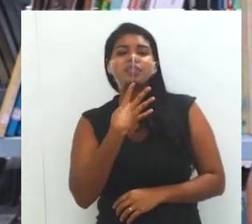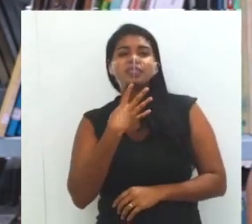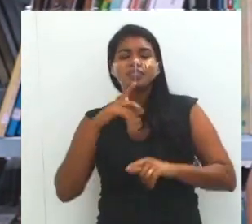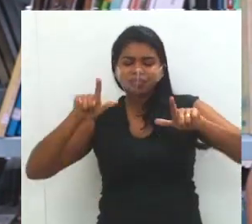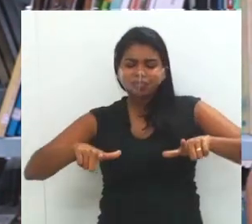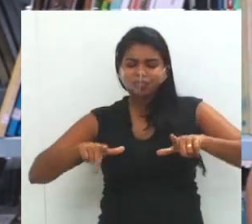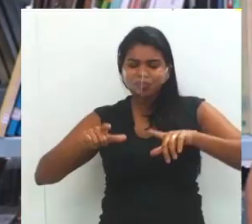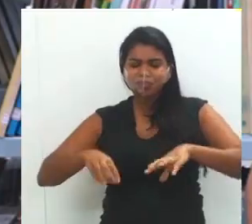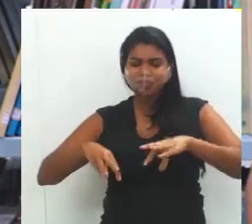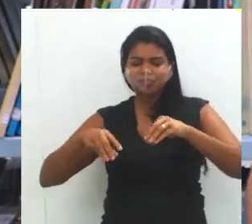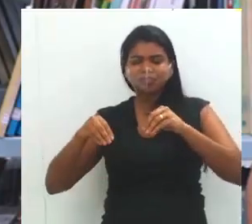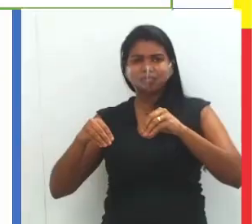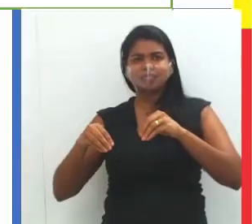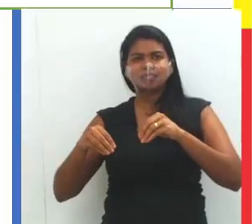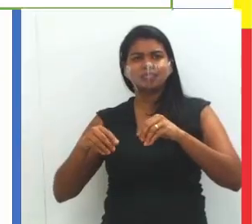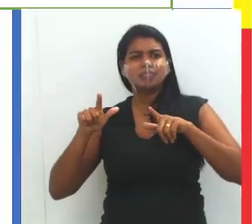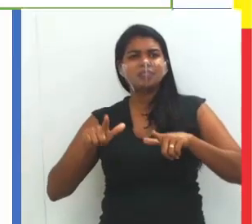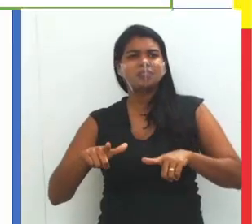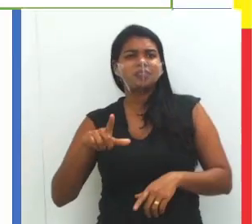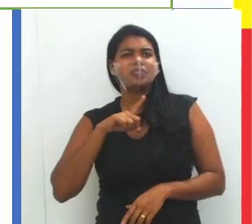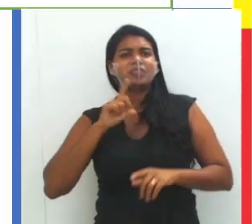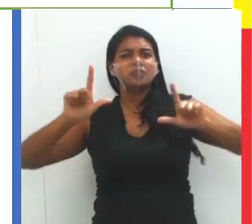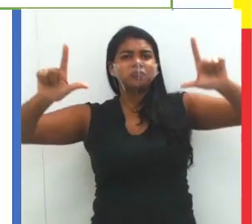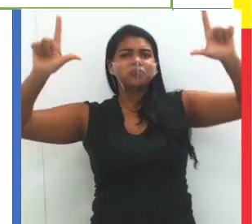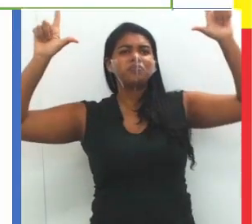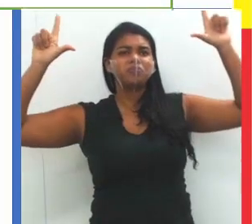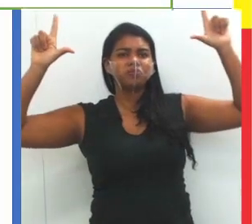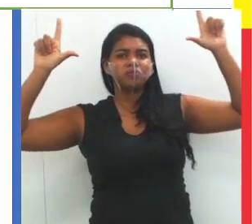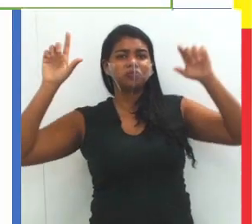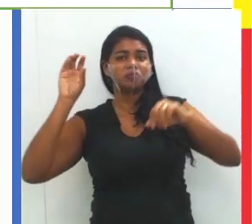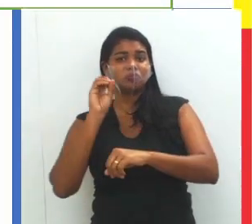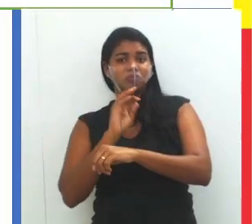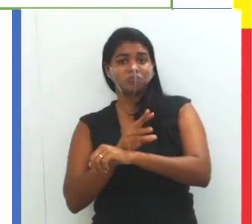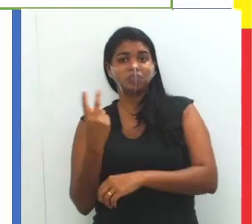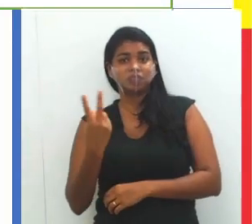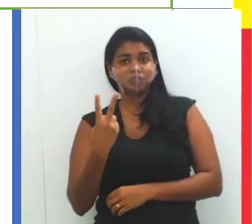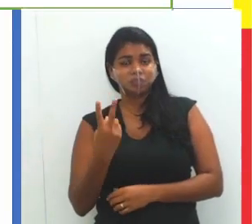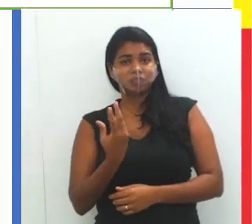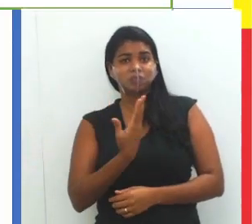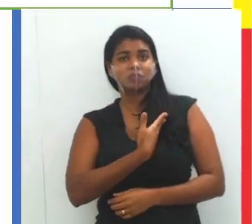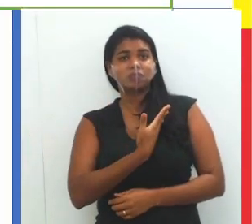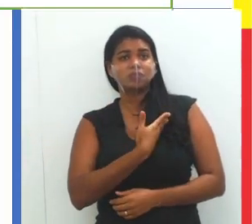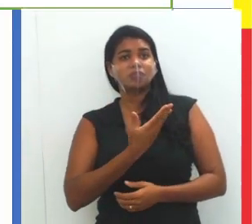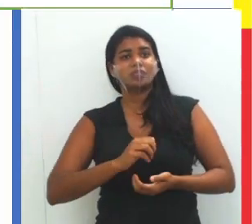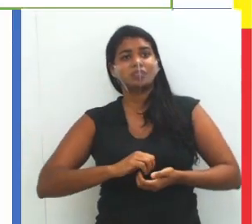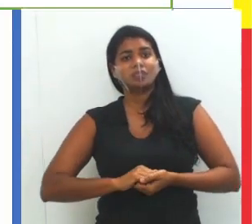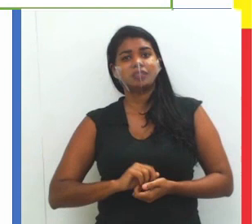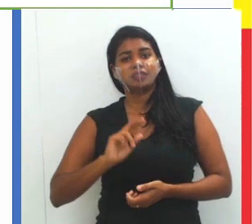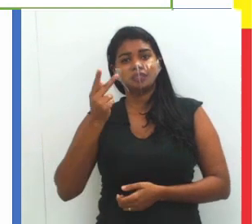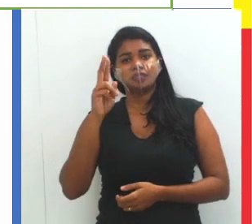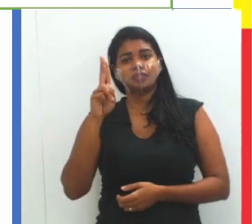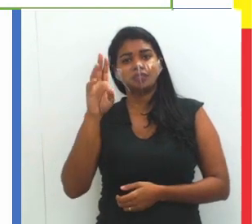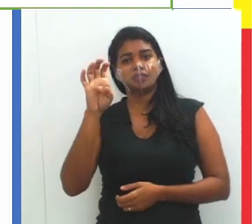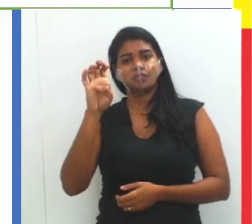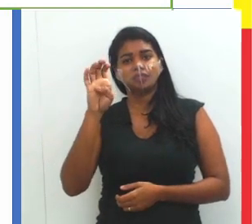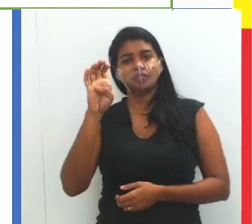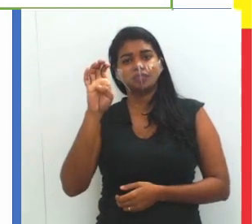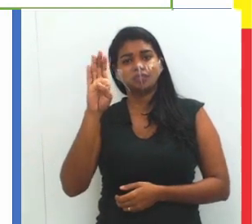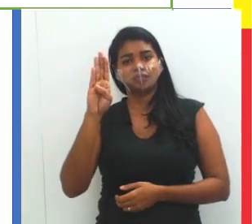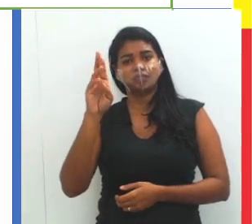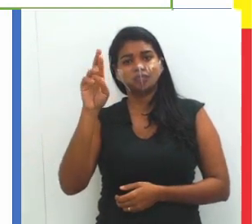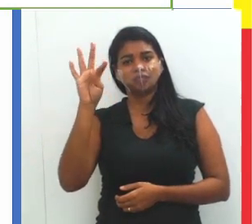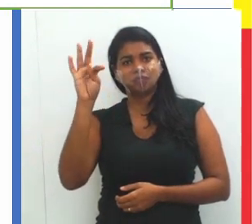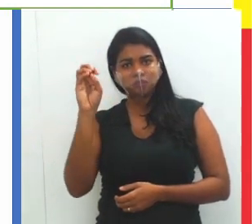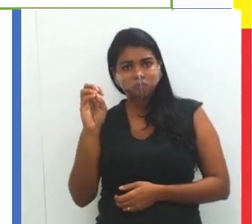terra. Então vamos lá, aqui nós temos na tela uma foto de Humberto Teixeira juntamente com Luiz Gonzaga. Veja